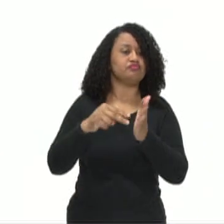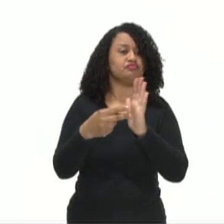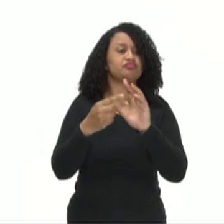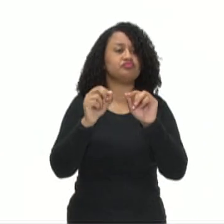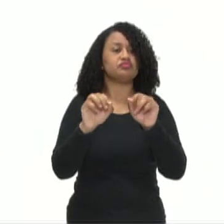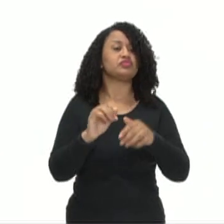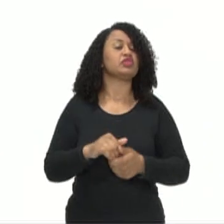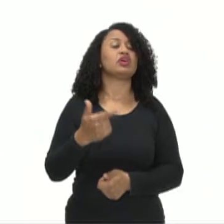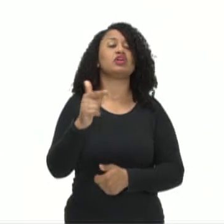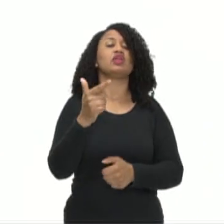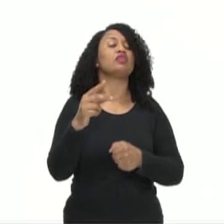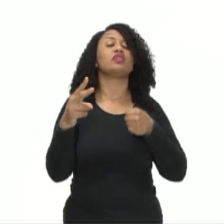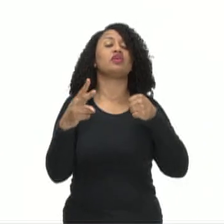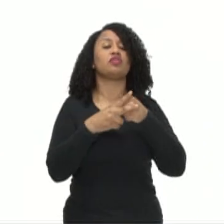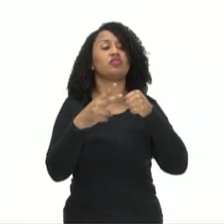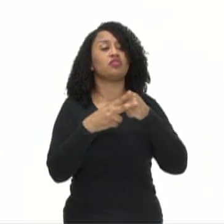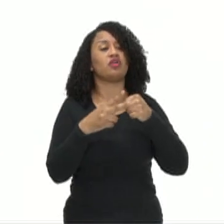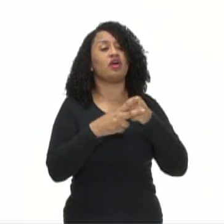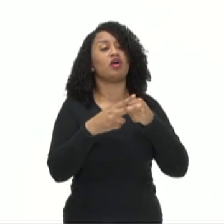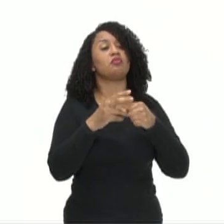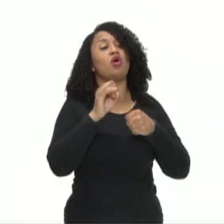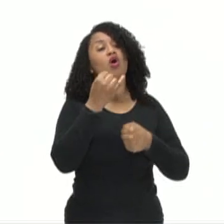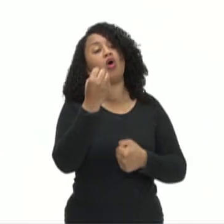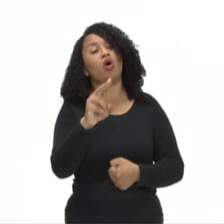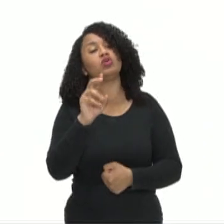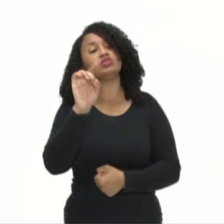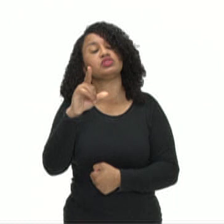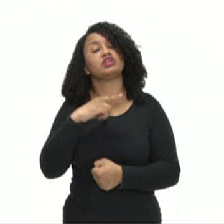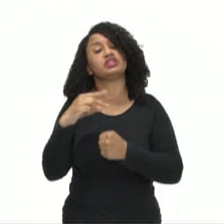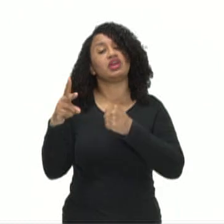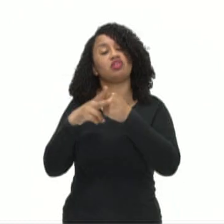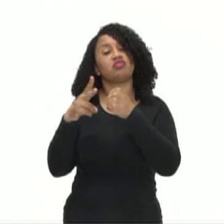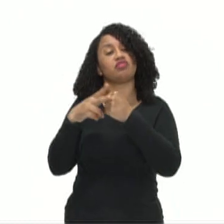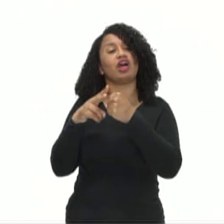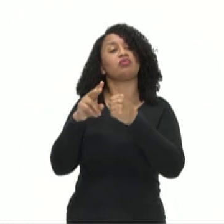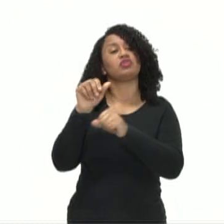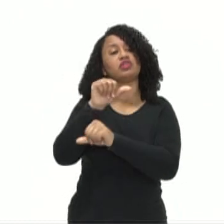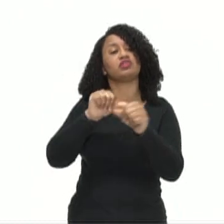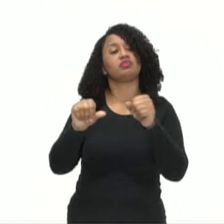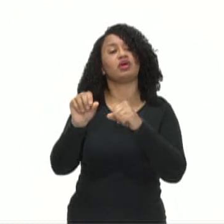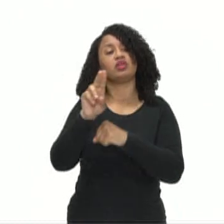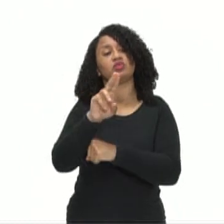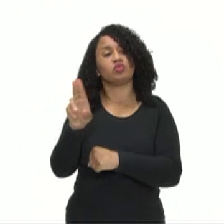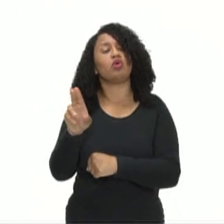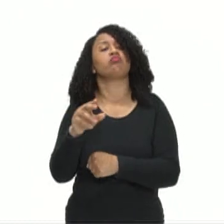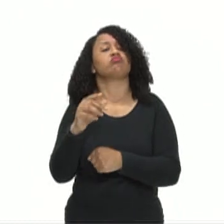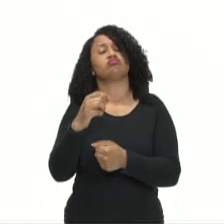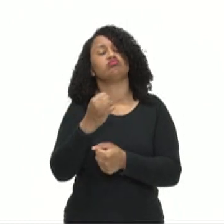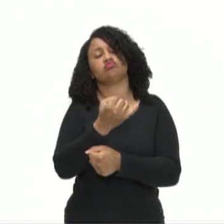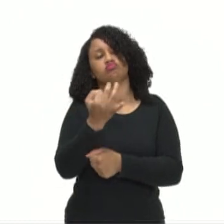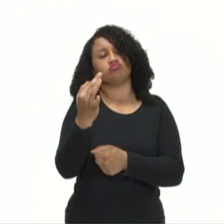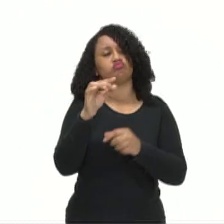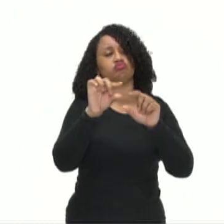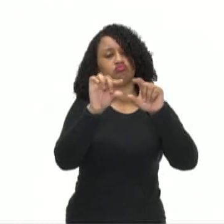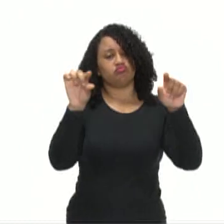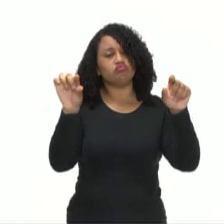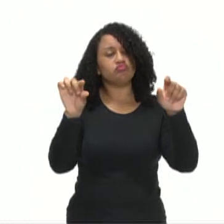não apresenta verbo ou só há verbo em forma nominal, infinitivo, gerúndio e